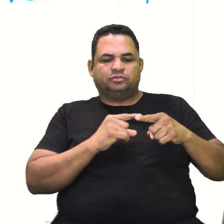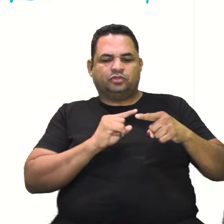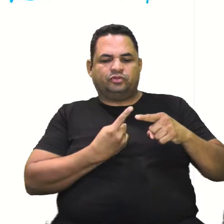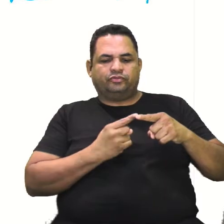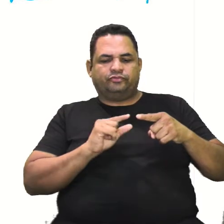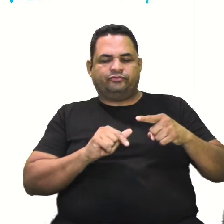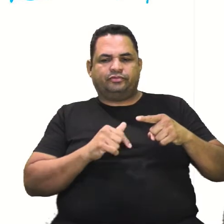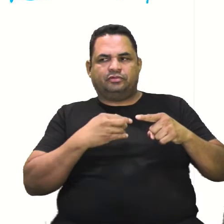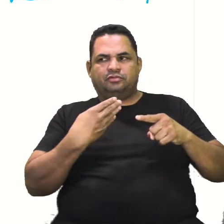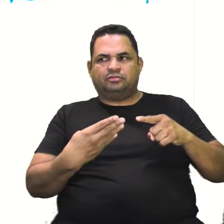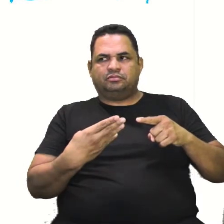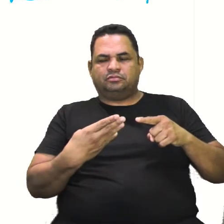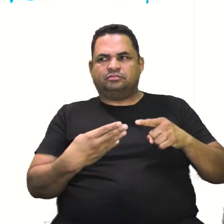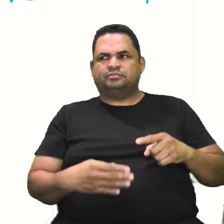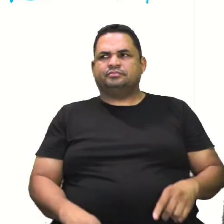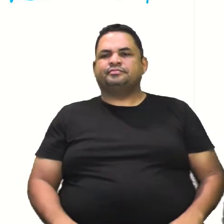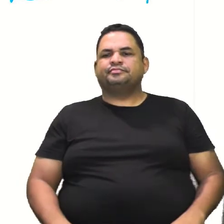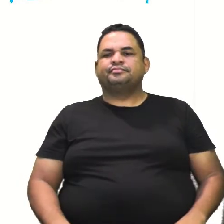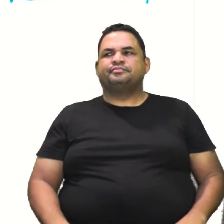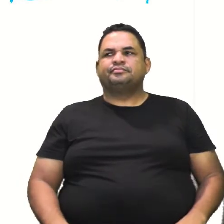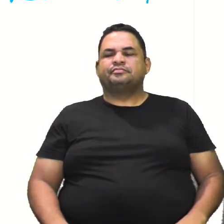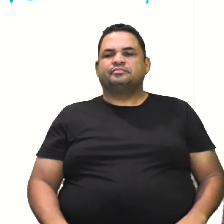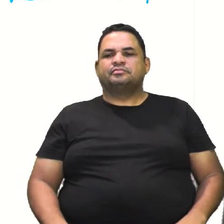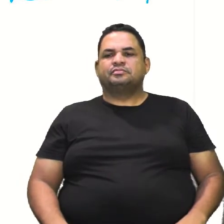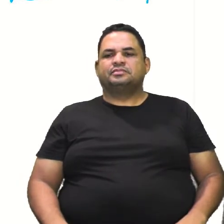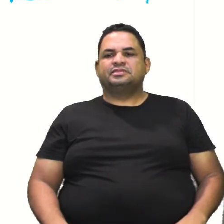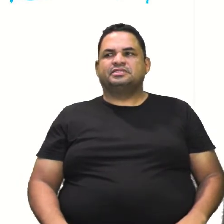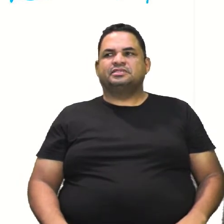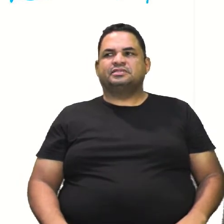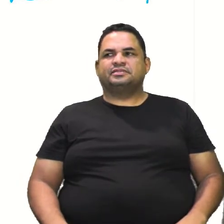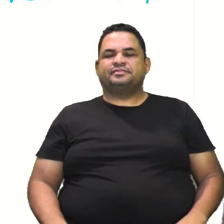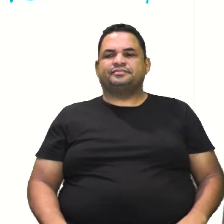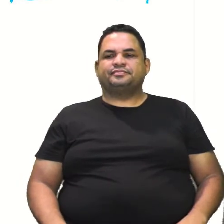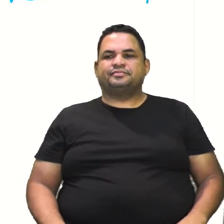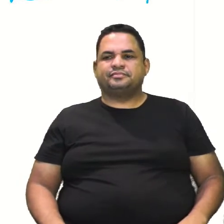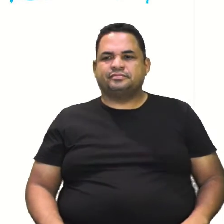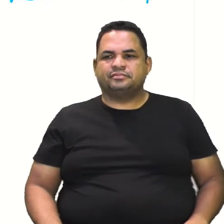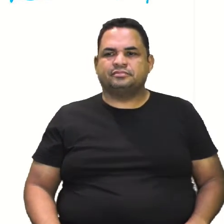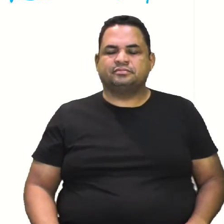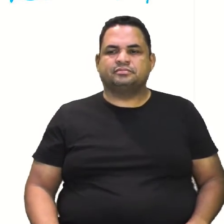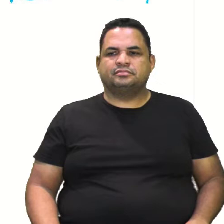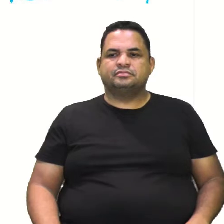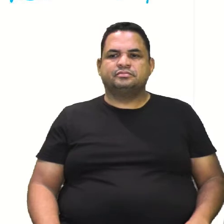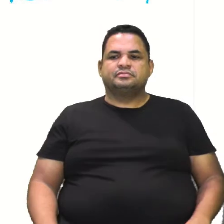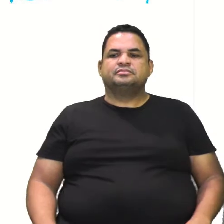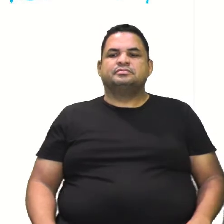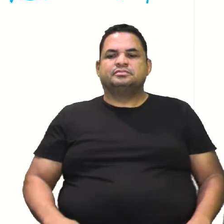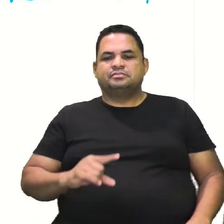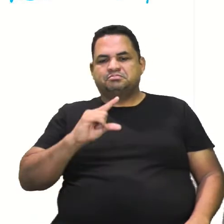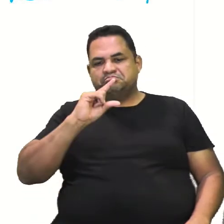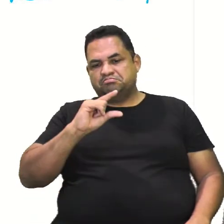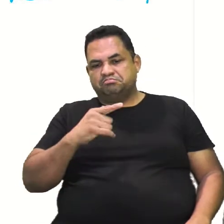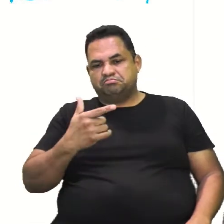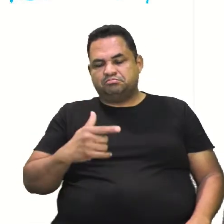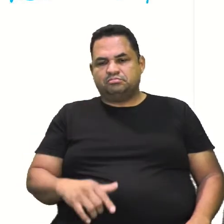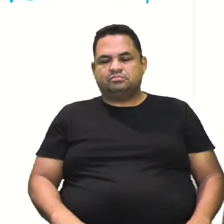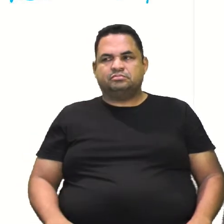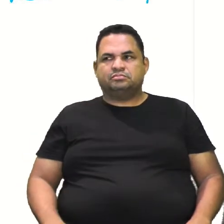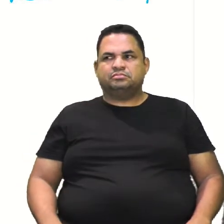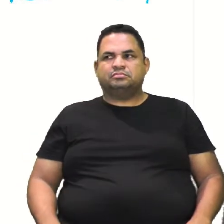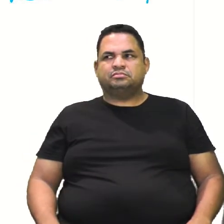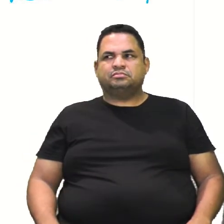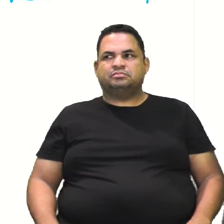Com certeza vai ser menor que 2,2, né? Se eu tenho 1 e dividisse para 1, ia dar 1. Já é menor do que